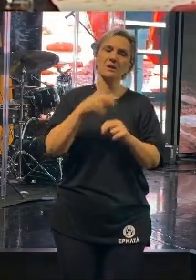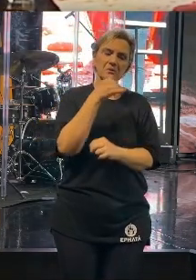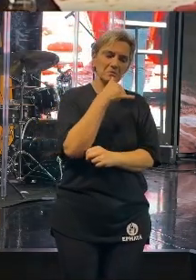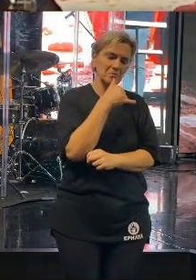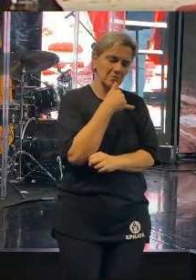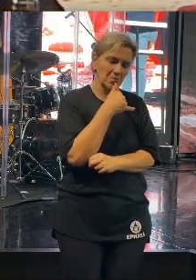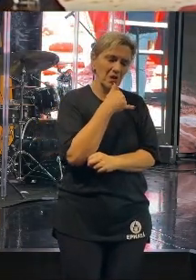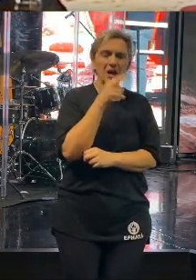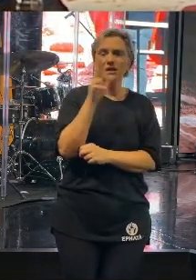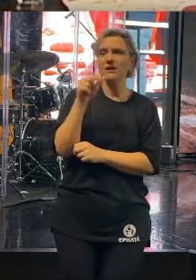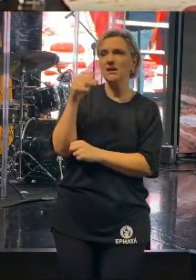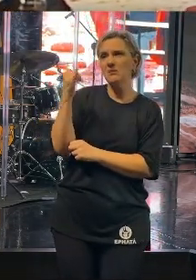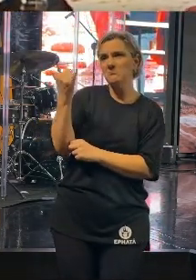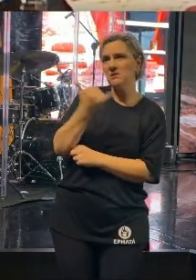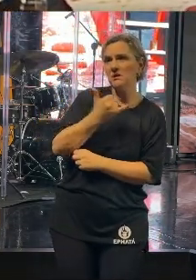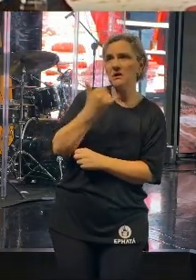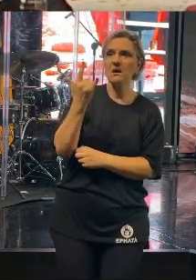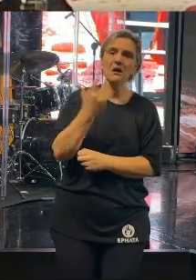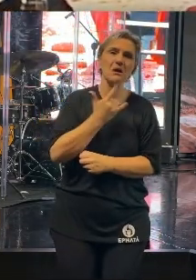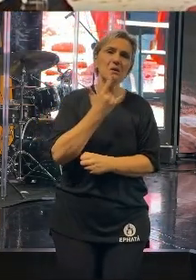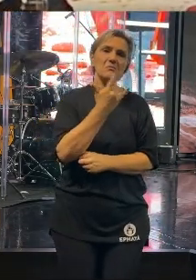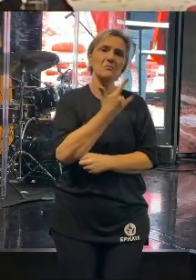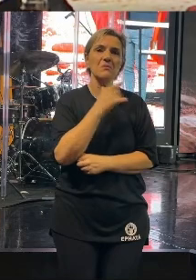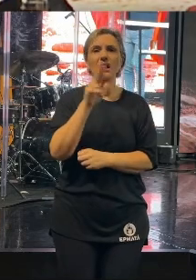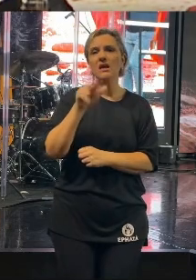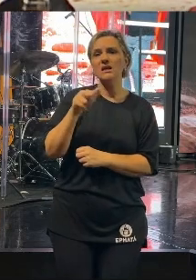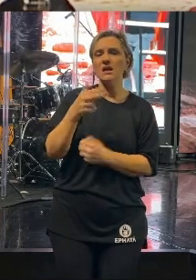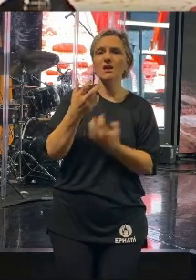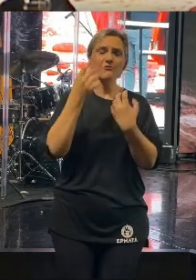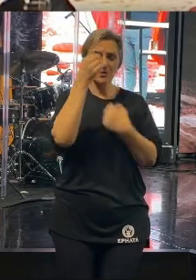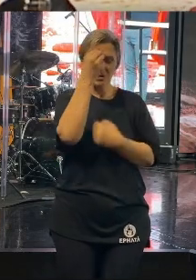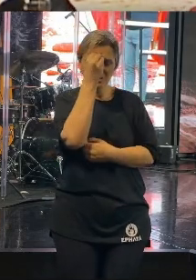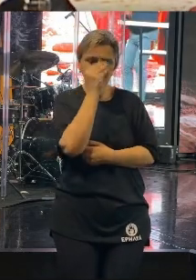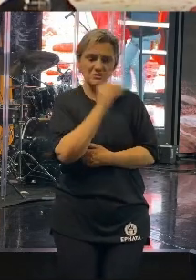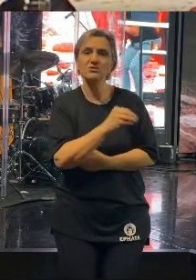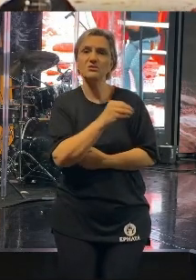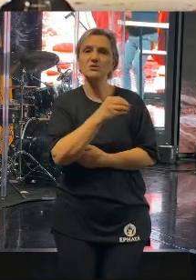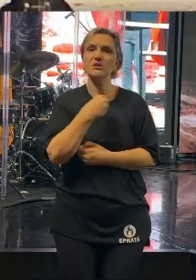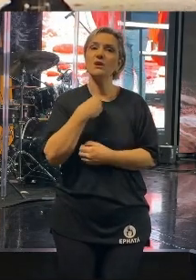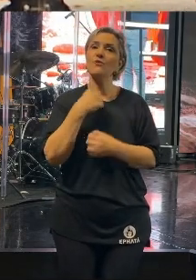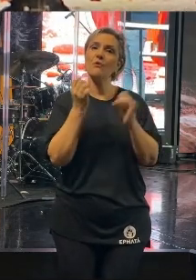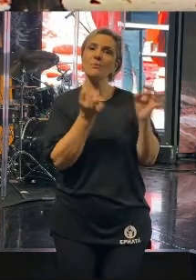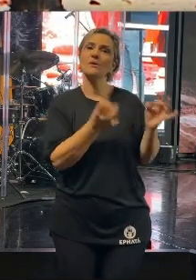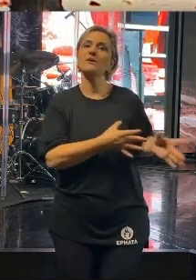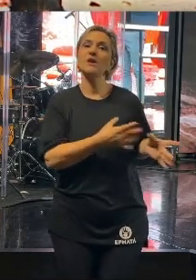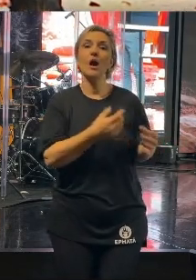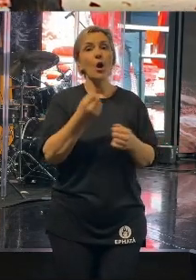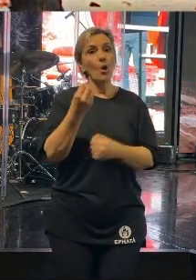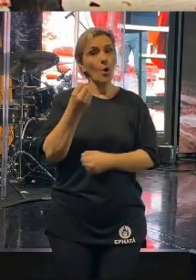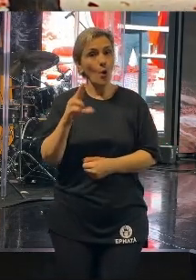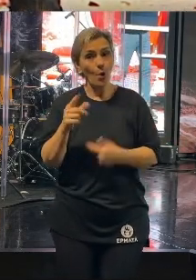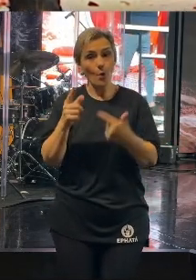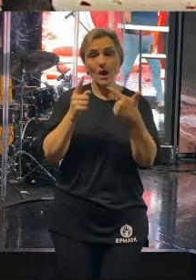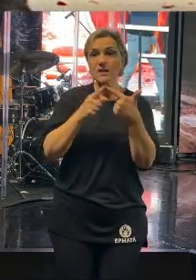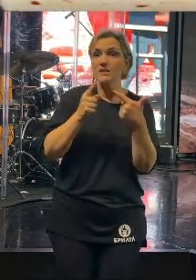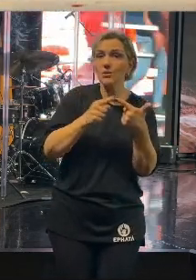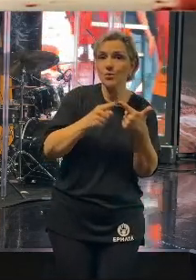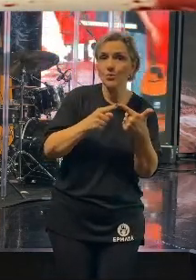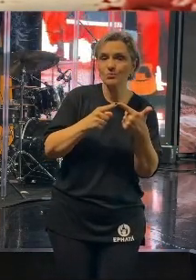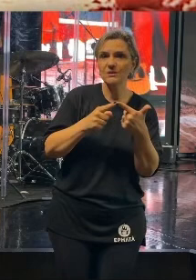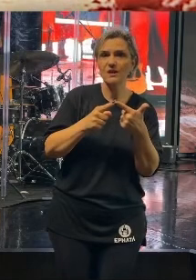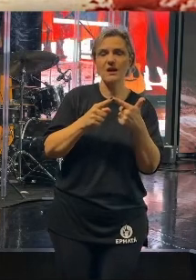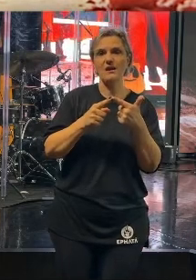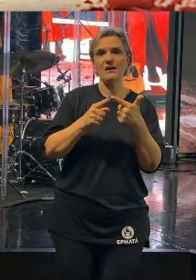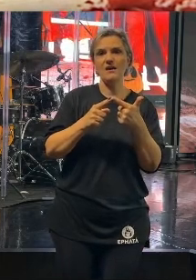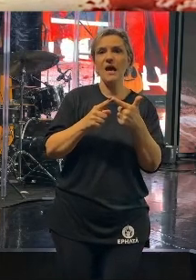e dizer: ninguém me ama, ninguém me quer, não tem jeito, eu vou desistir, eu vou jogar a toalha. Ou segunda opção, e dizer e